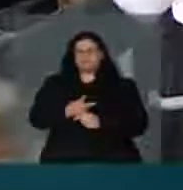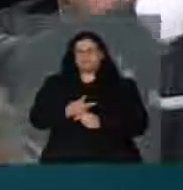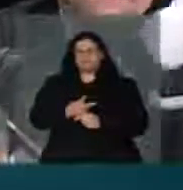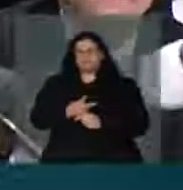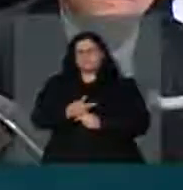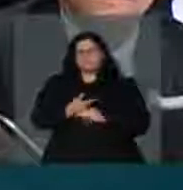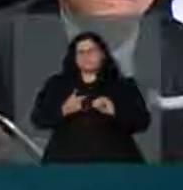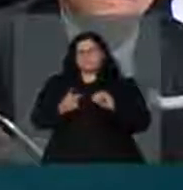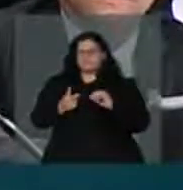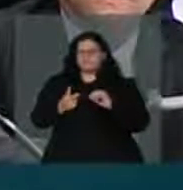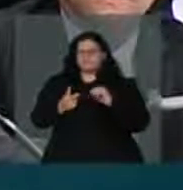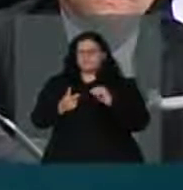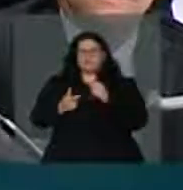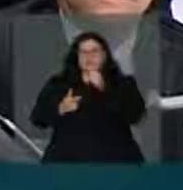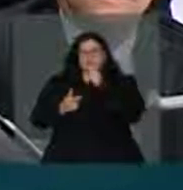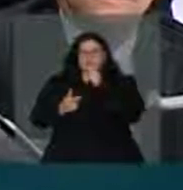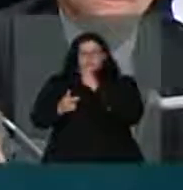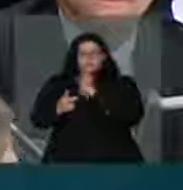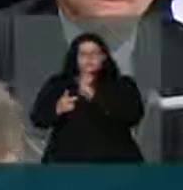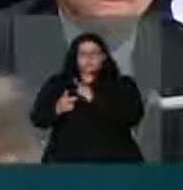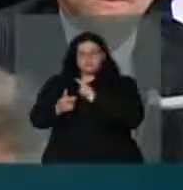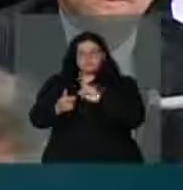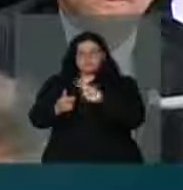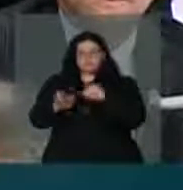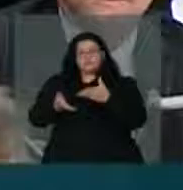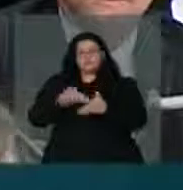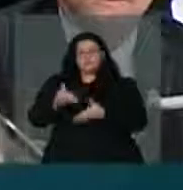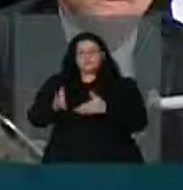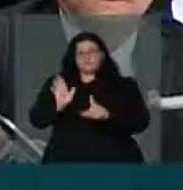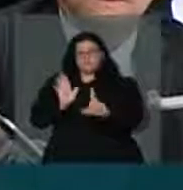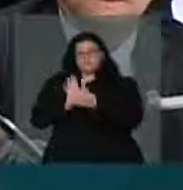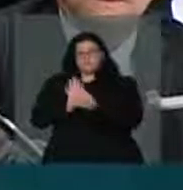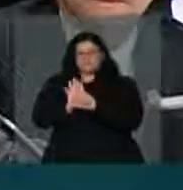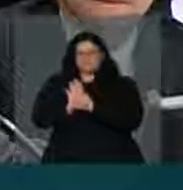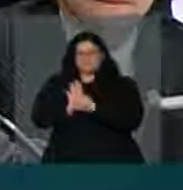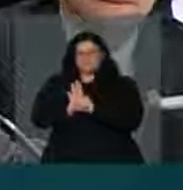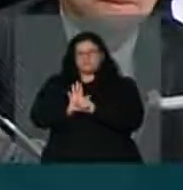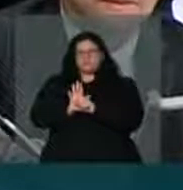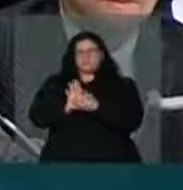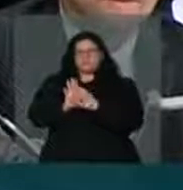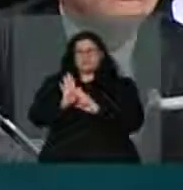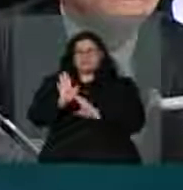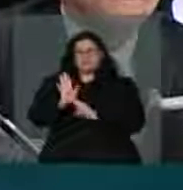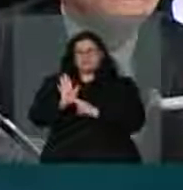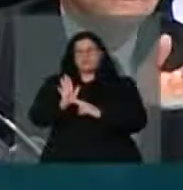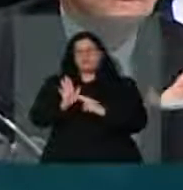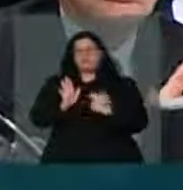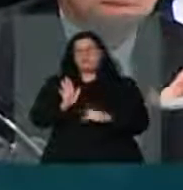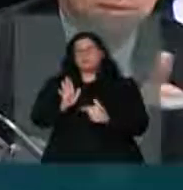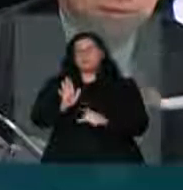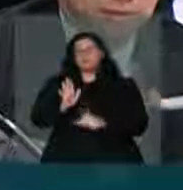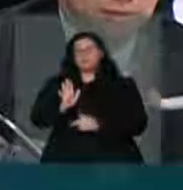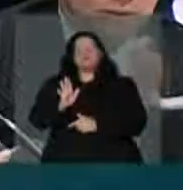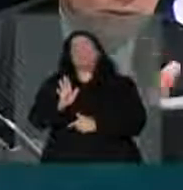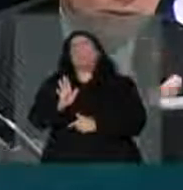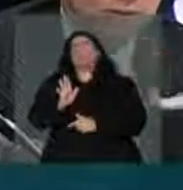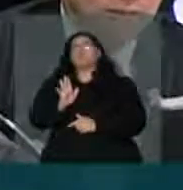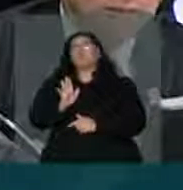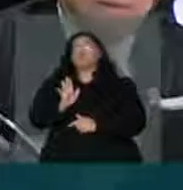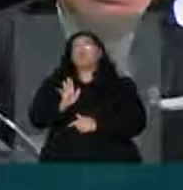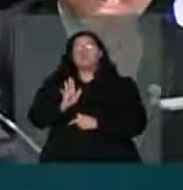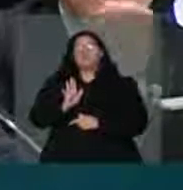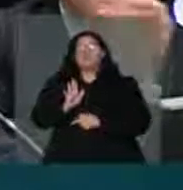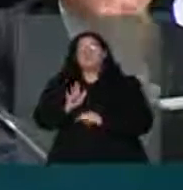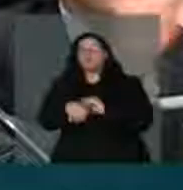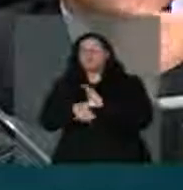que, pelo que eu entendi, será tratado na legislação infraconstitucional e também no financiamento. Dizer que nós fizemos um destaque